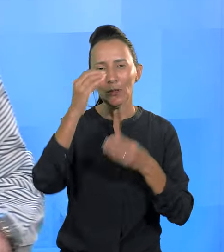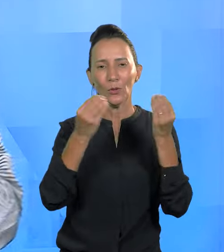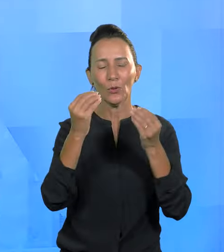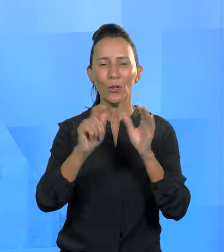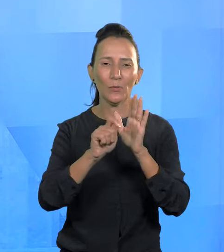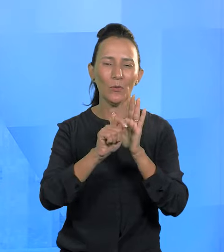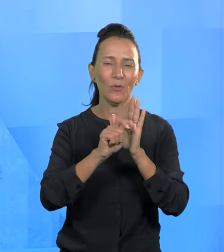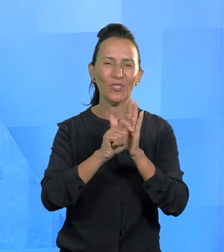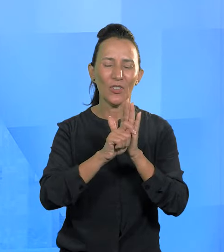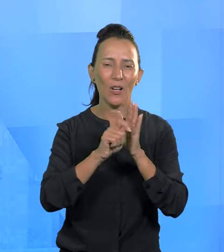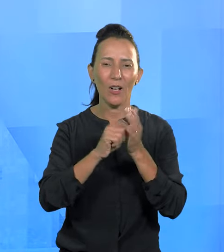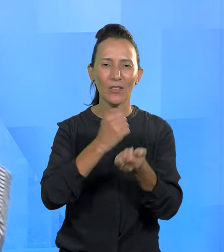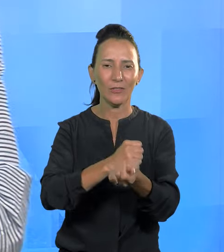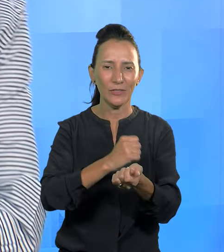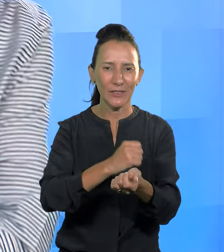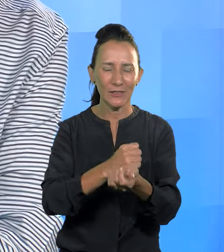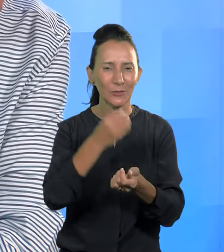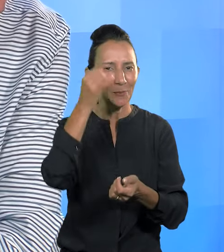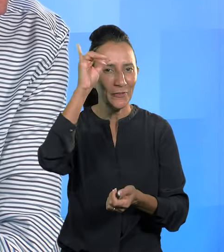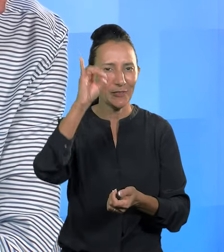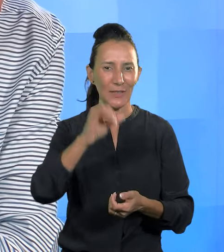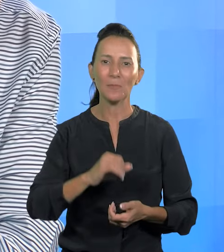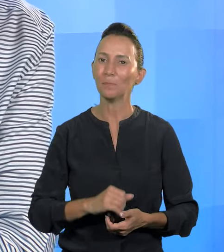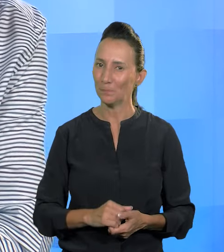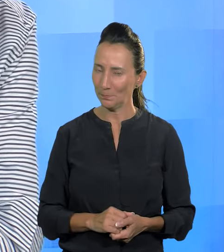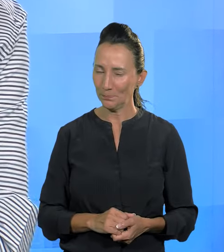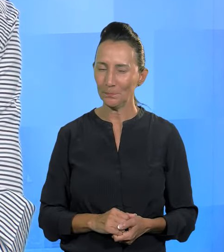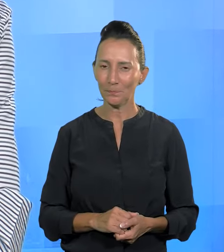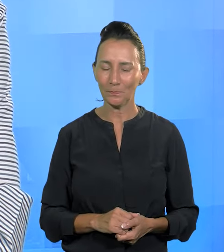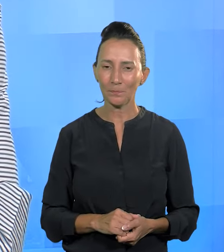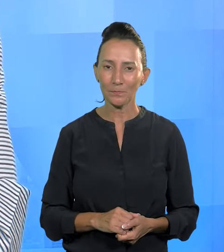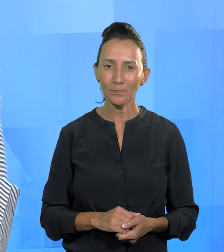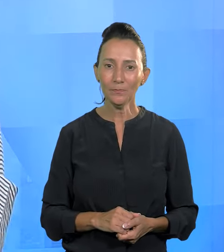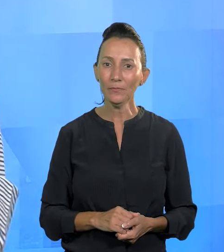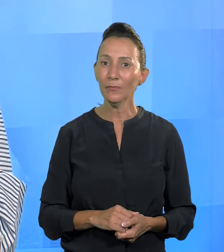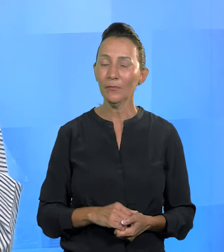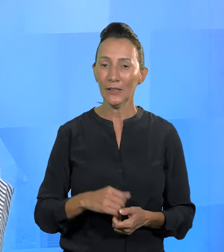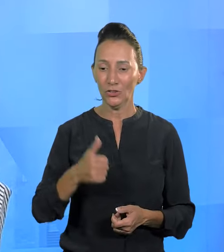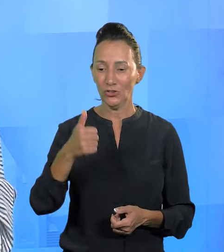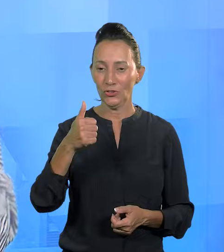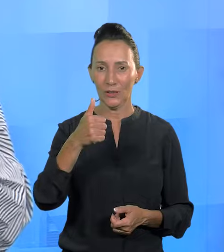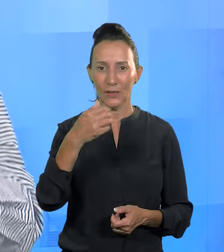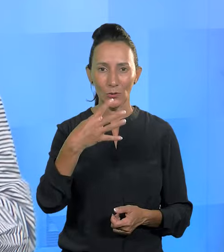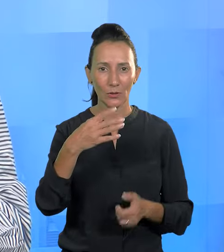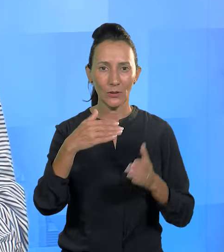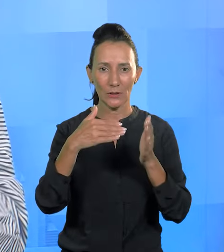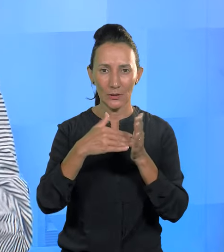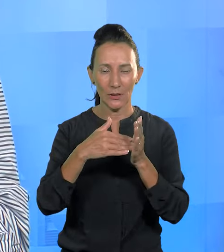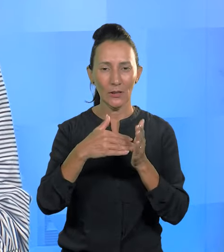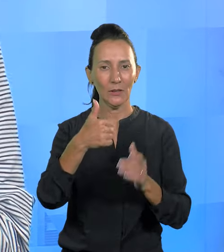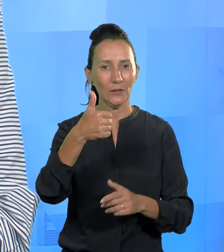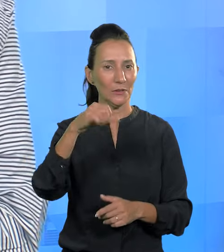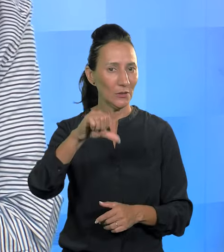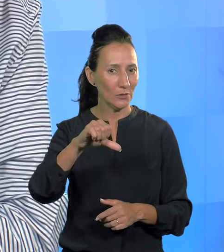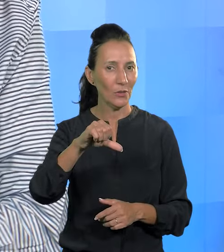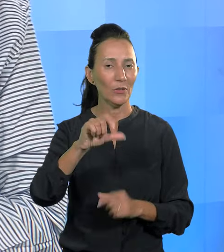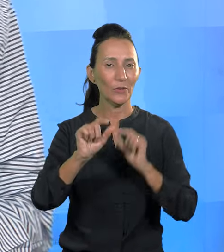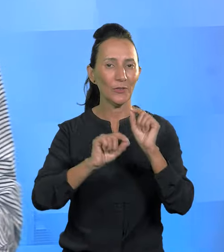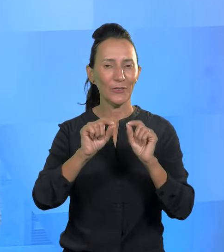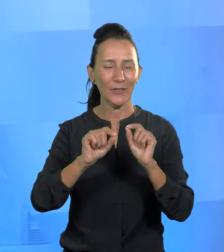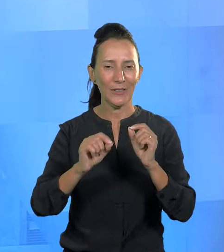bom, muito bom. De 21 a 23 temos a Conferência Servos e de 14 a 19, então antes disso,